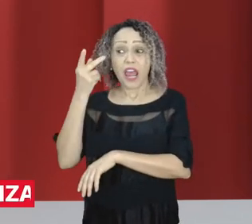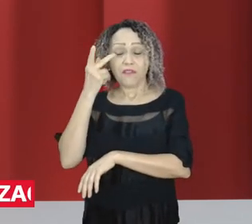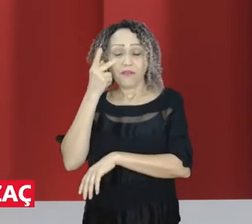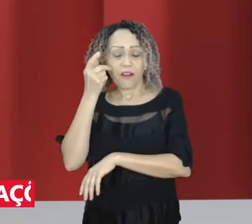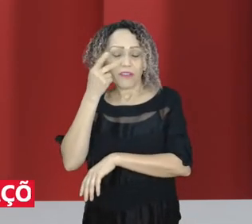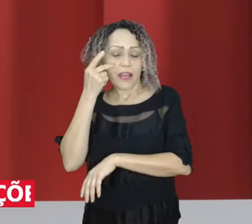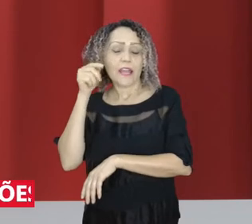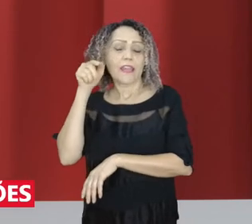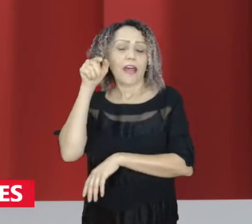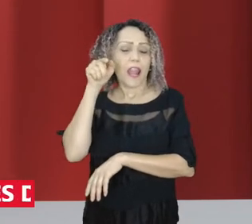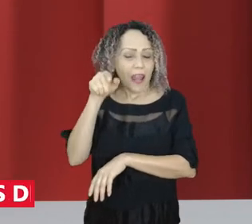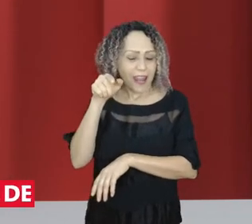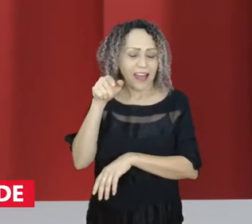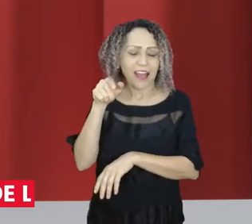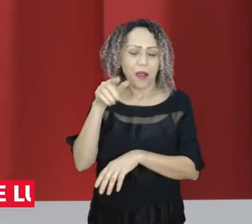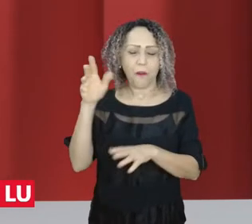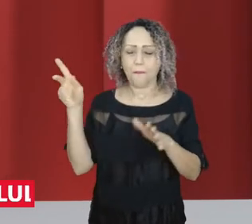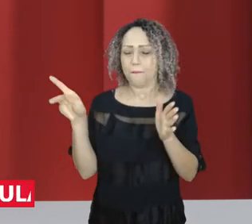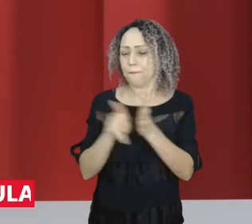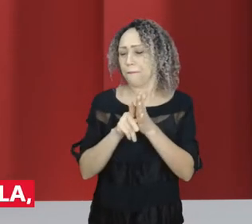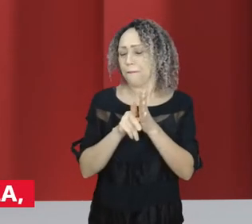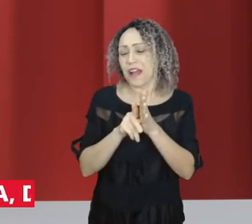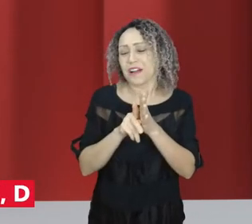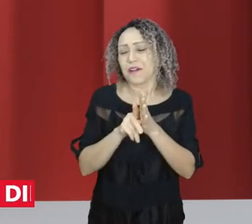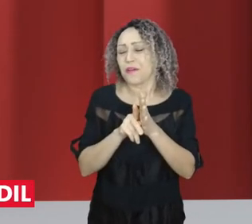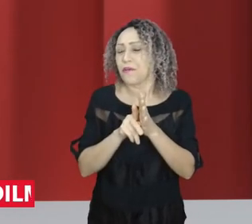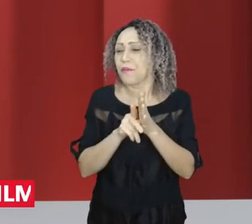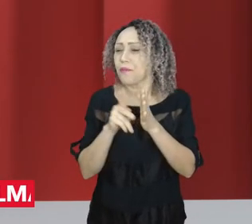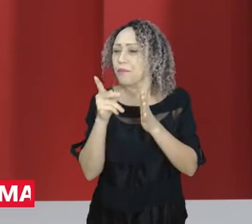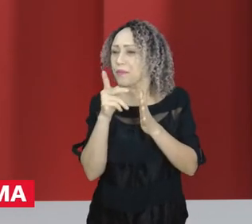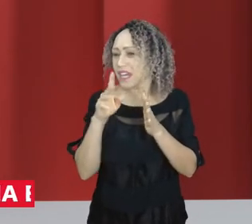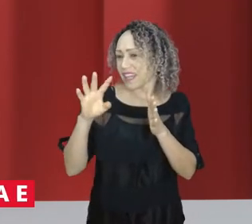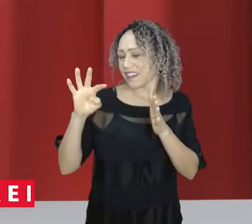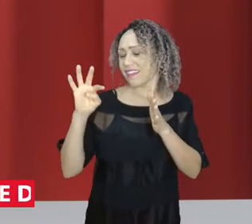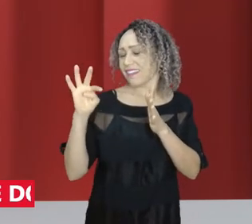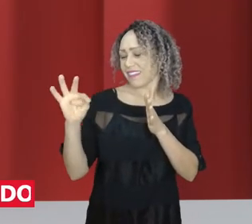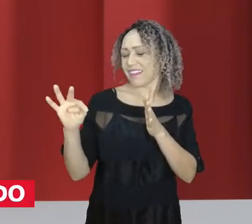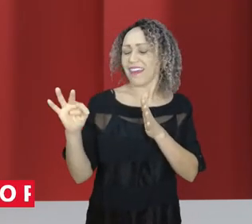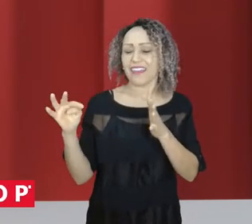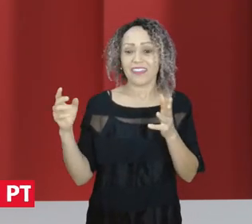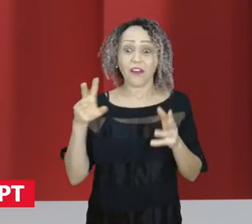vai trabalhar agora, ela já vem ou eu vou de TBT, diretora?